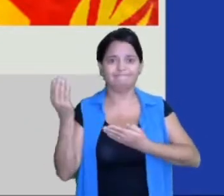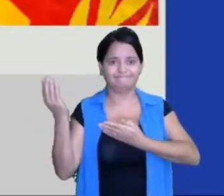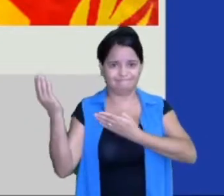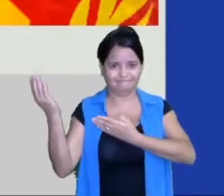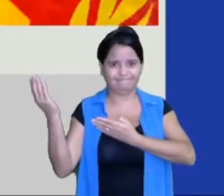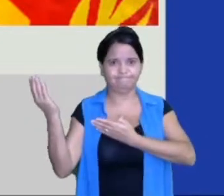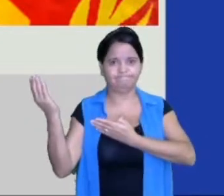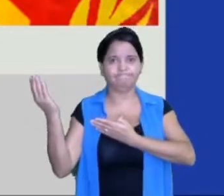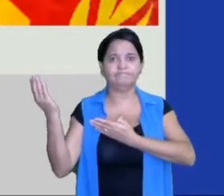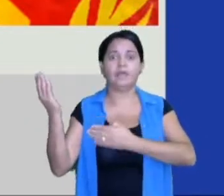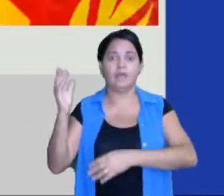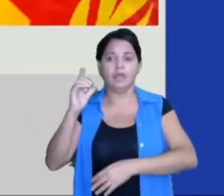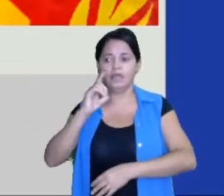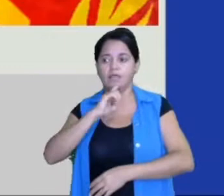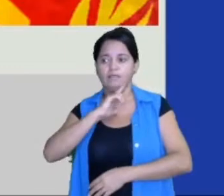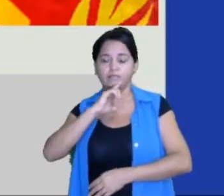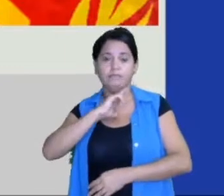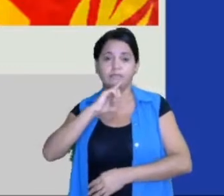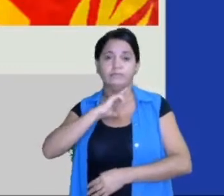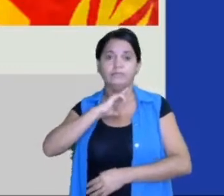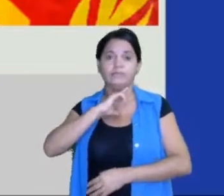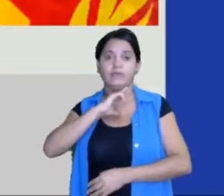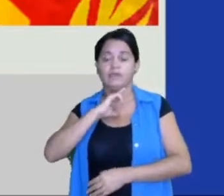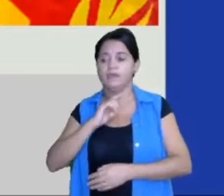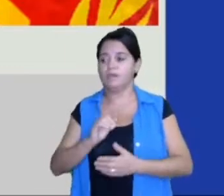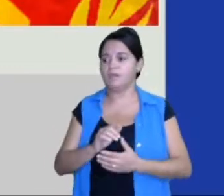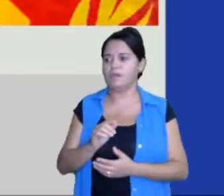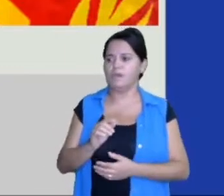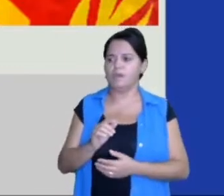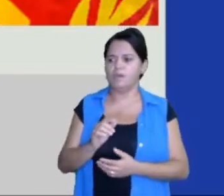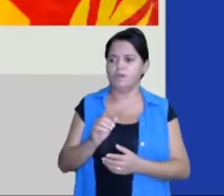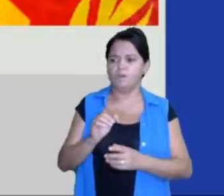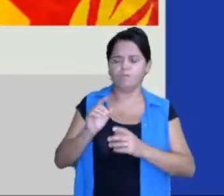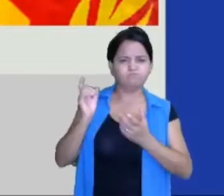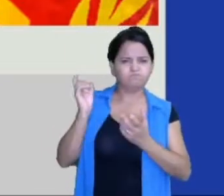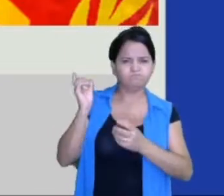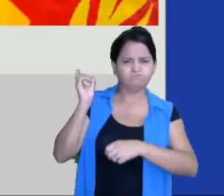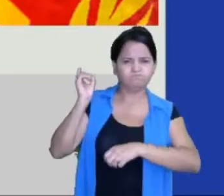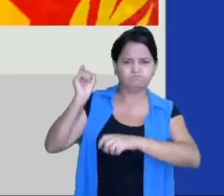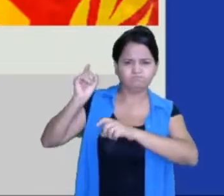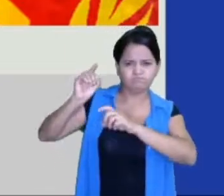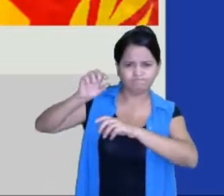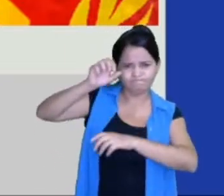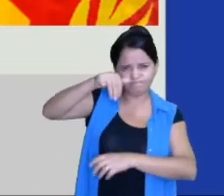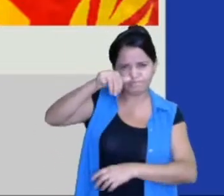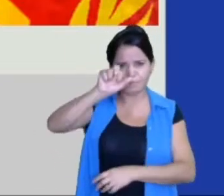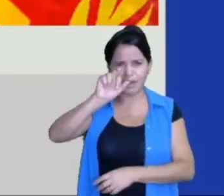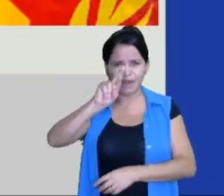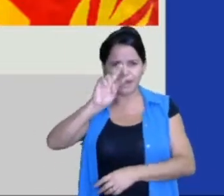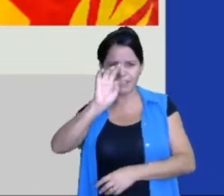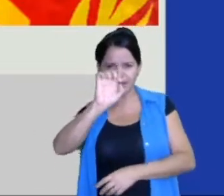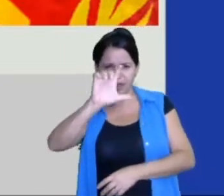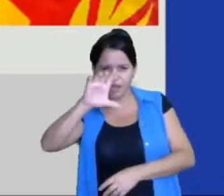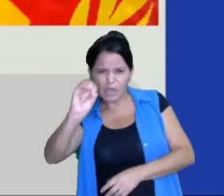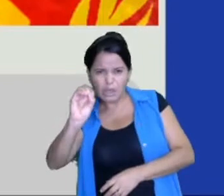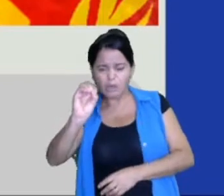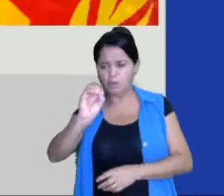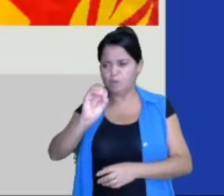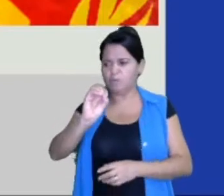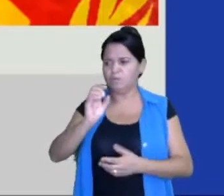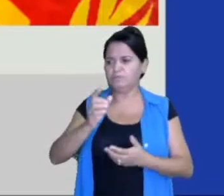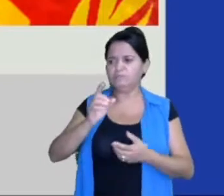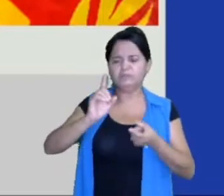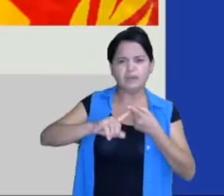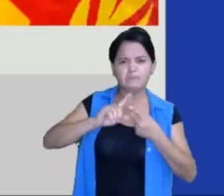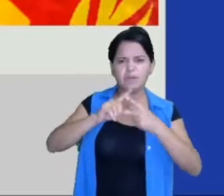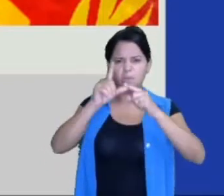E essa imagem ao lado dele, que tem o martelo e a foice e a estrela. Nós vamos entender de forma gradativa o que tudo